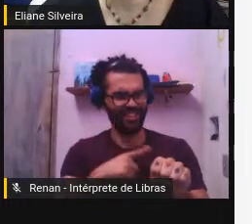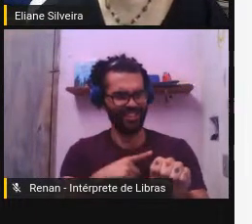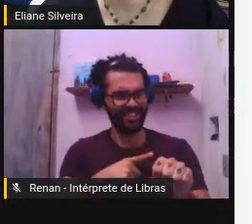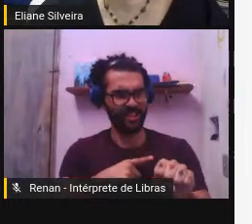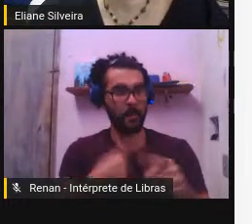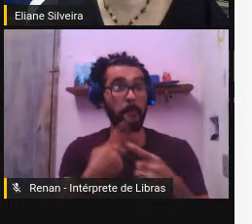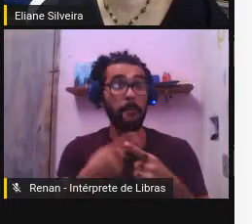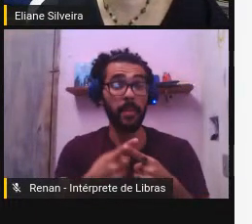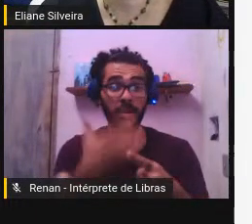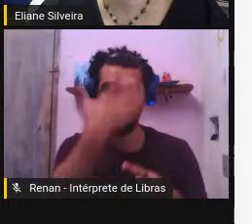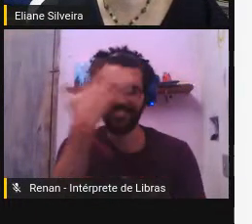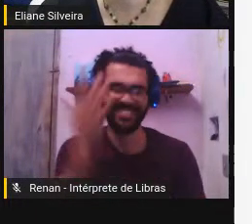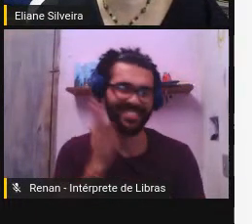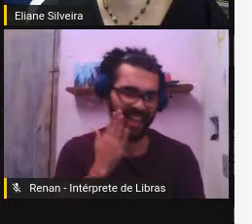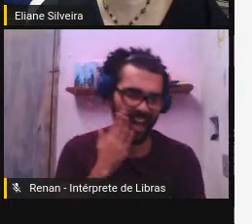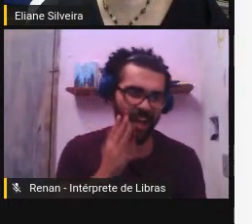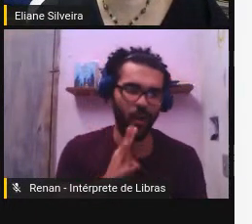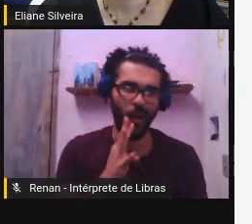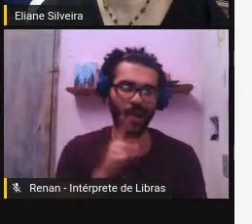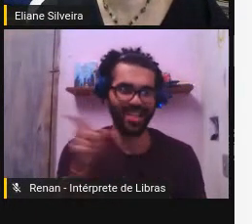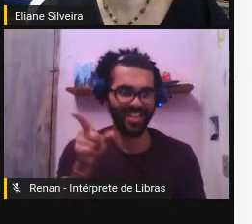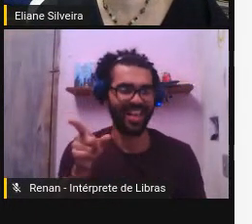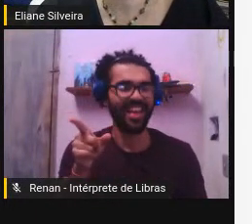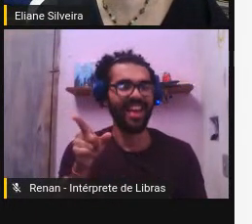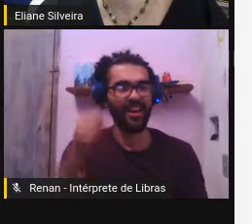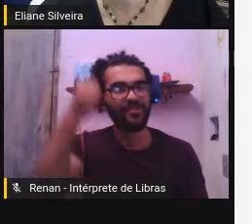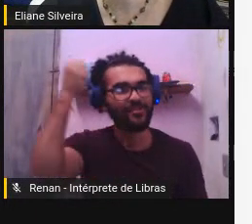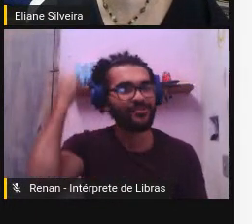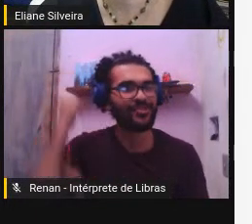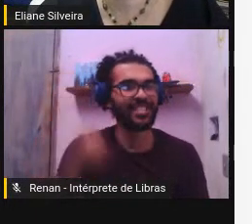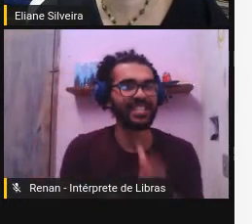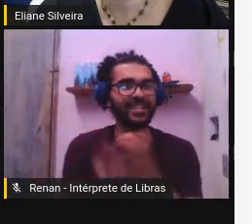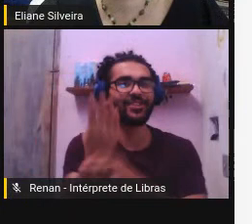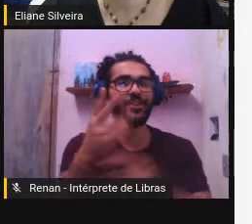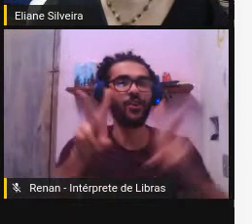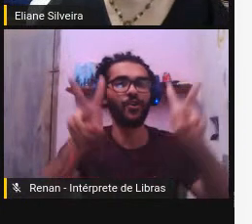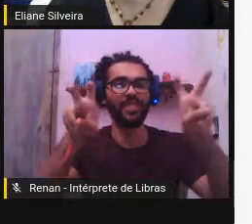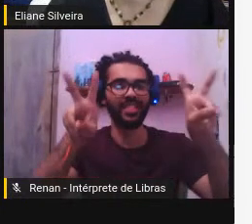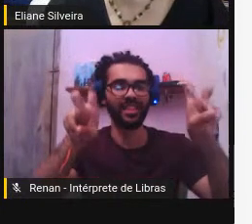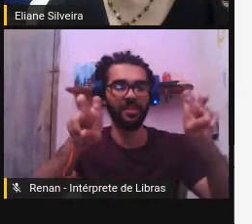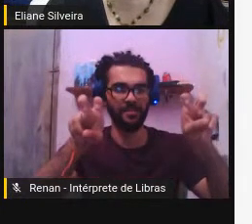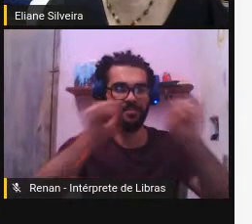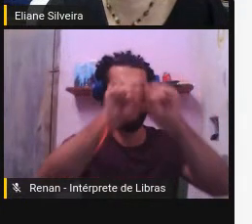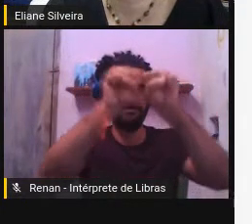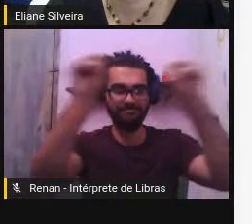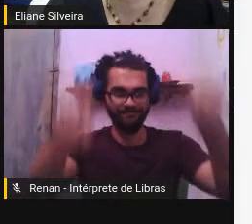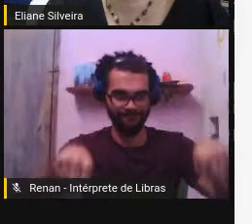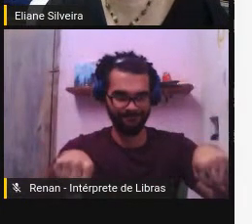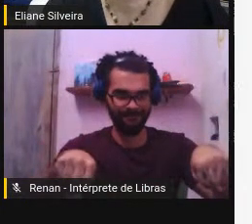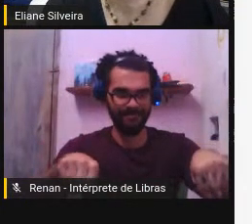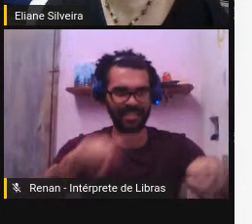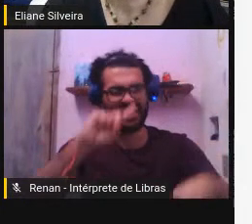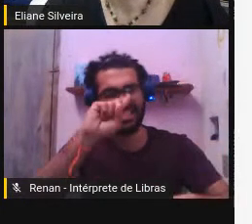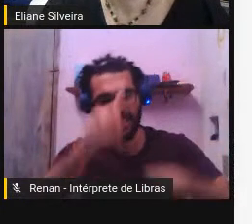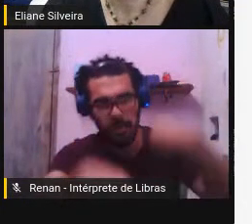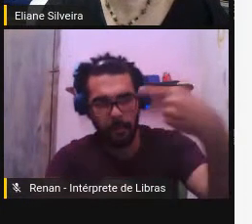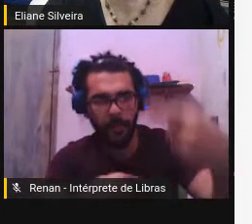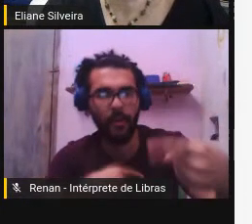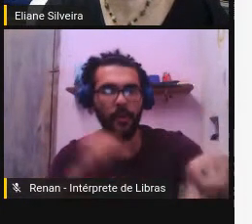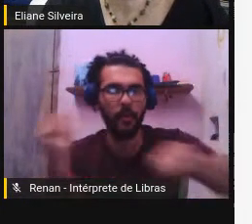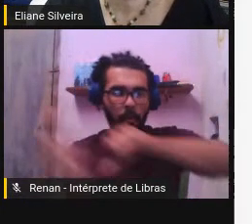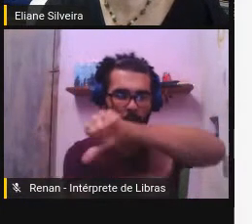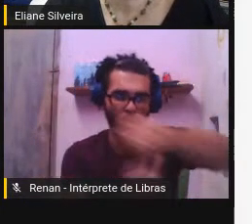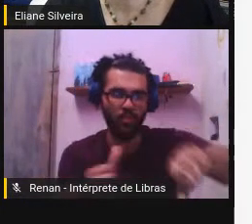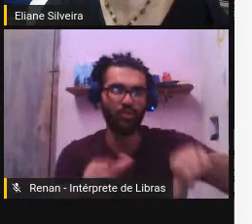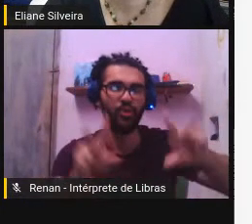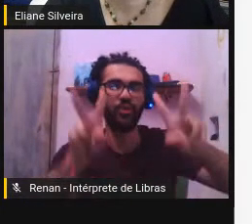conhecido pela noção de sistema que deu origem ao que depois ficou conhecido por estruturalismo. Contudo,